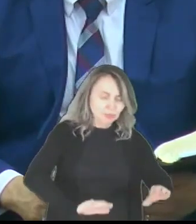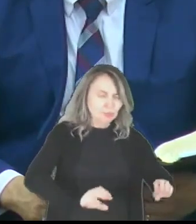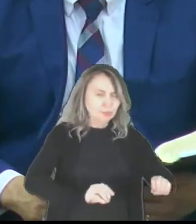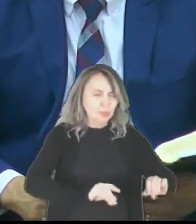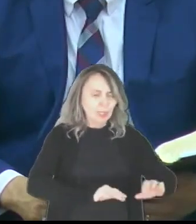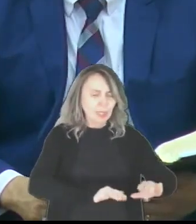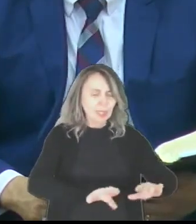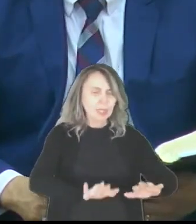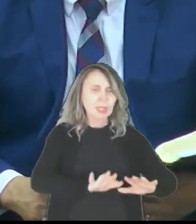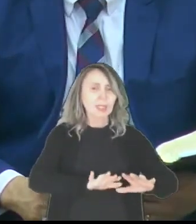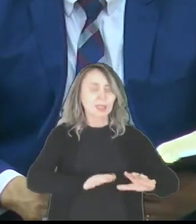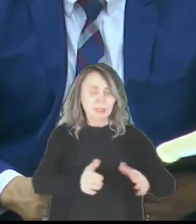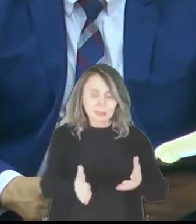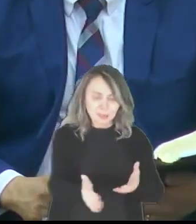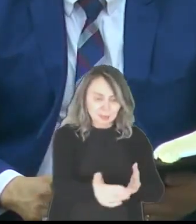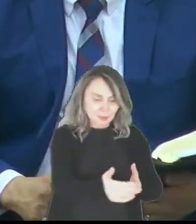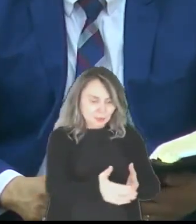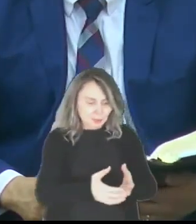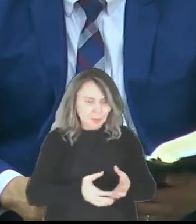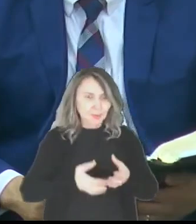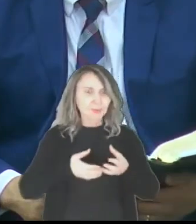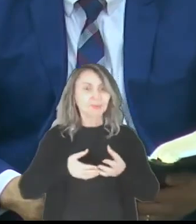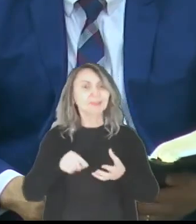eles juntavam, eles eram sólidos,